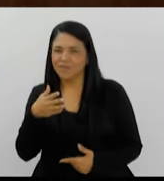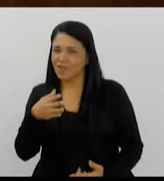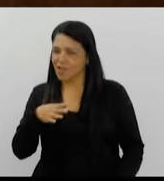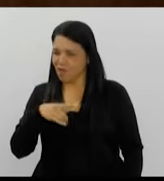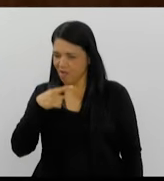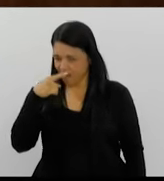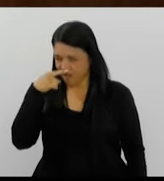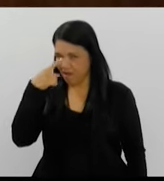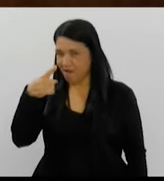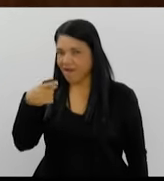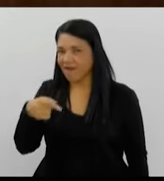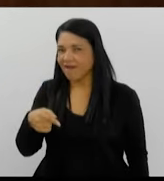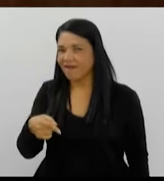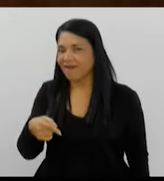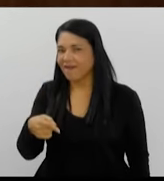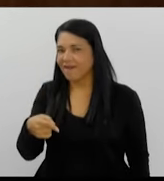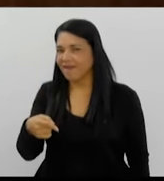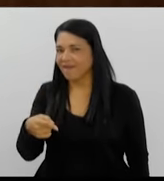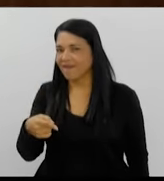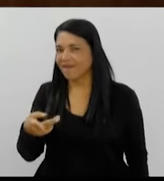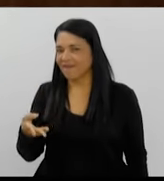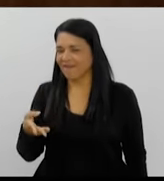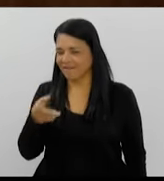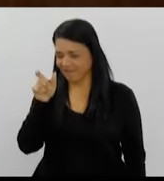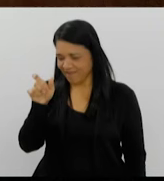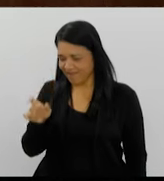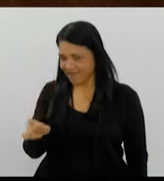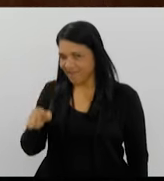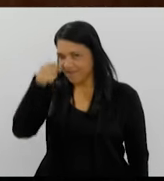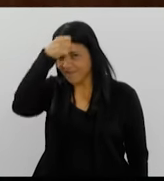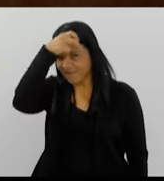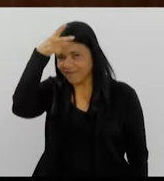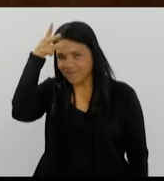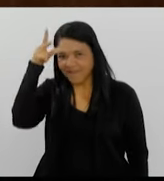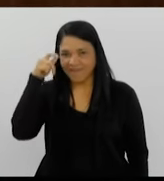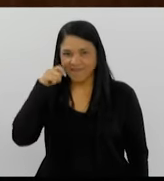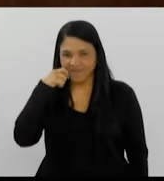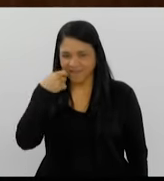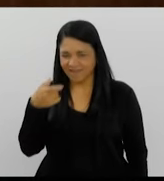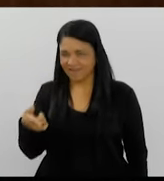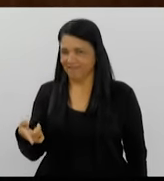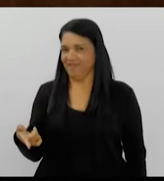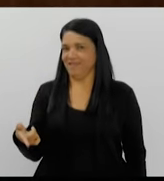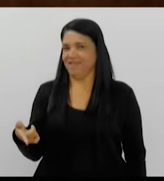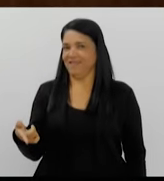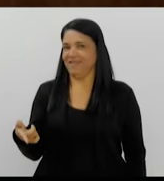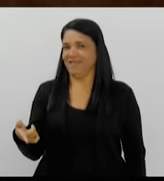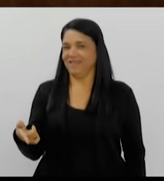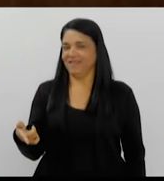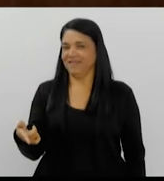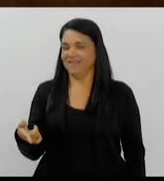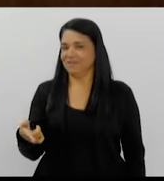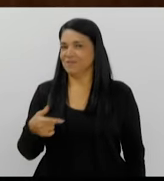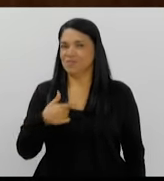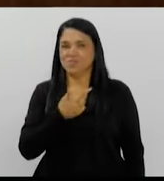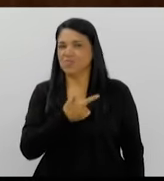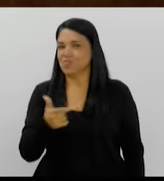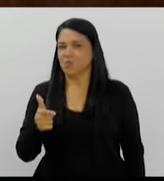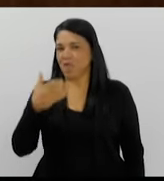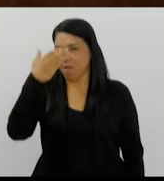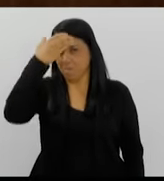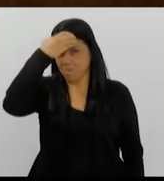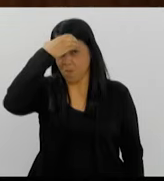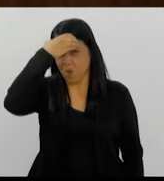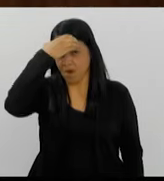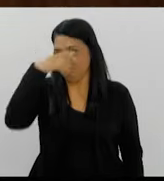ousadia intempestiva da parte do do Prefeito Eduardo paaz ele não tem moral para isso